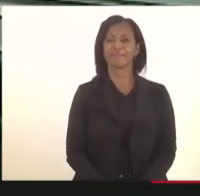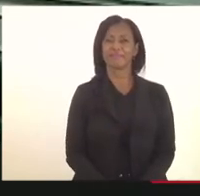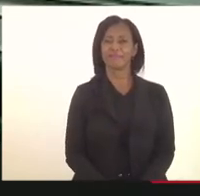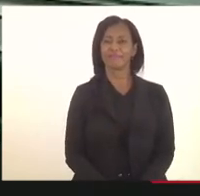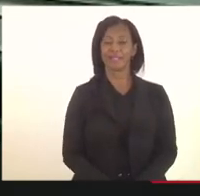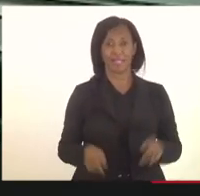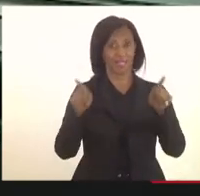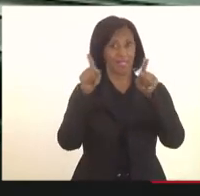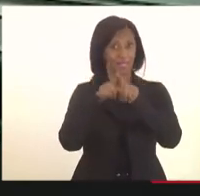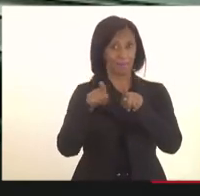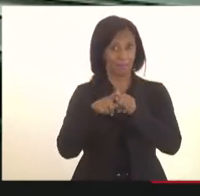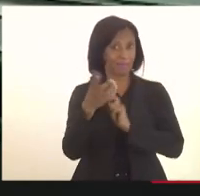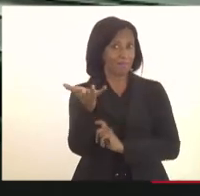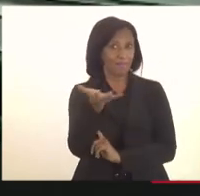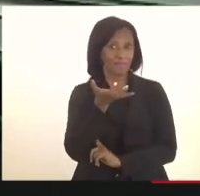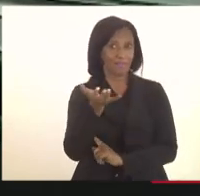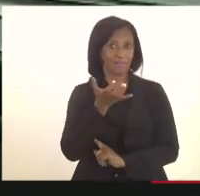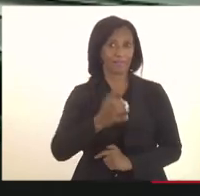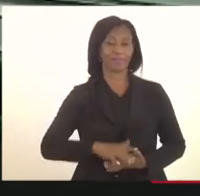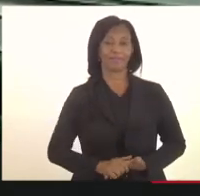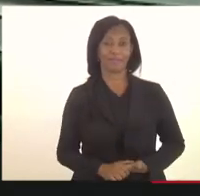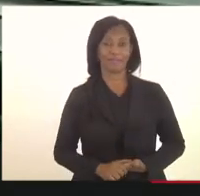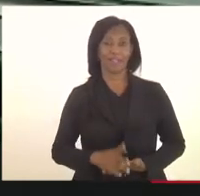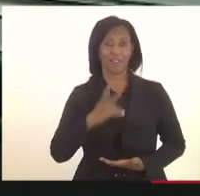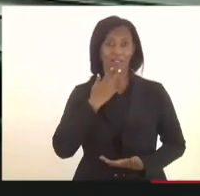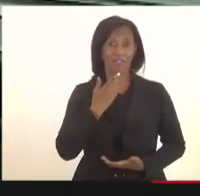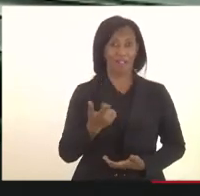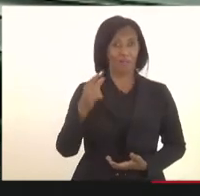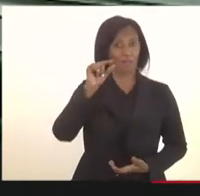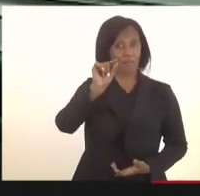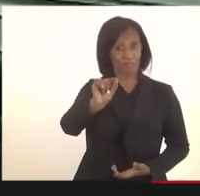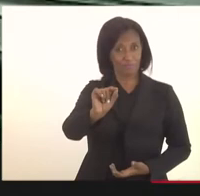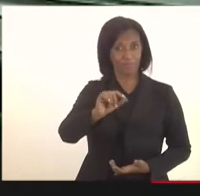Depois queremos falar um pouco